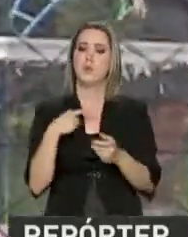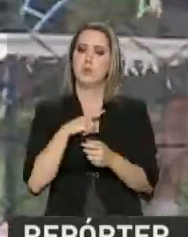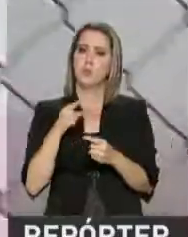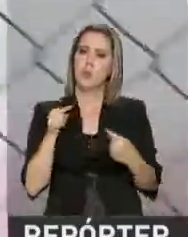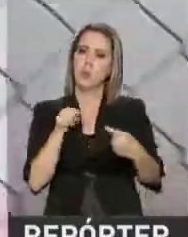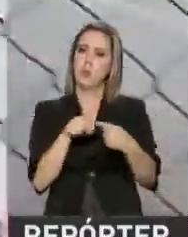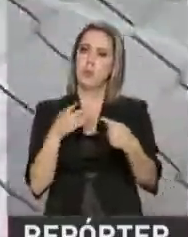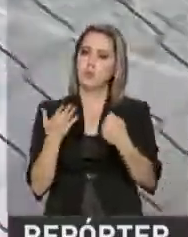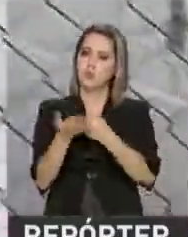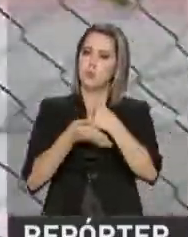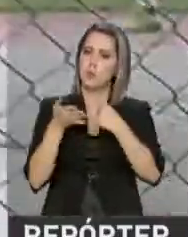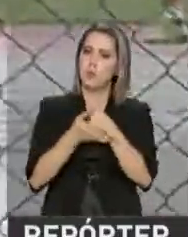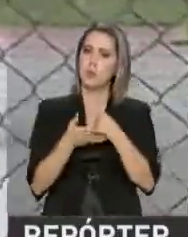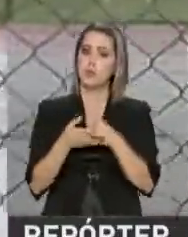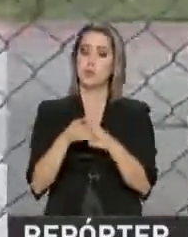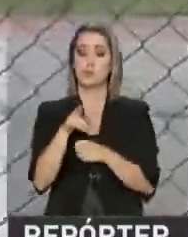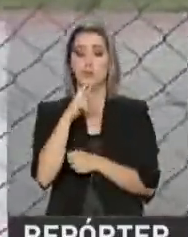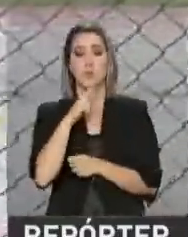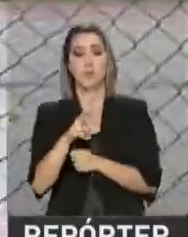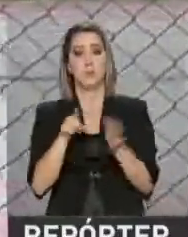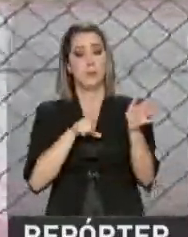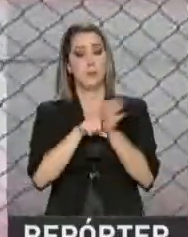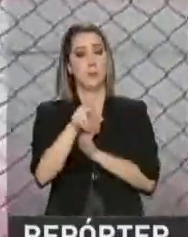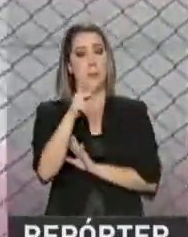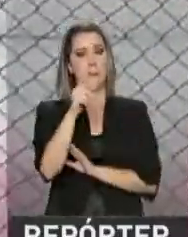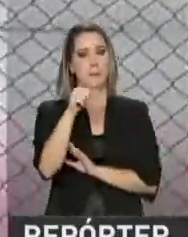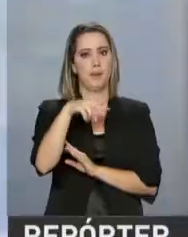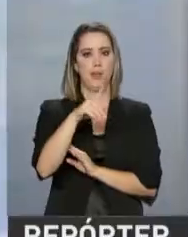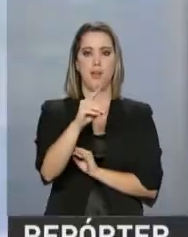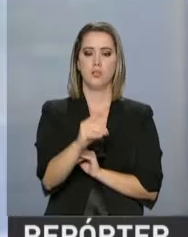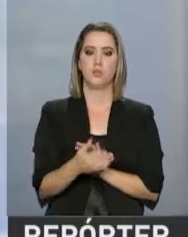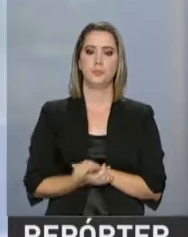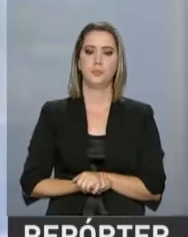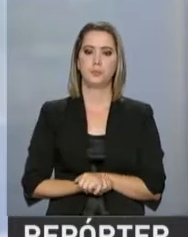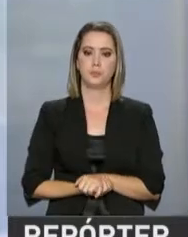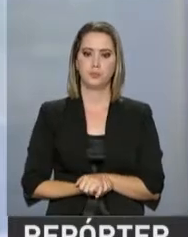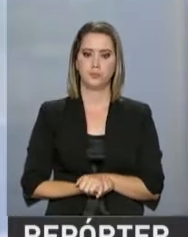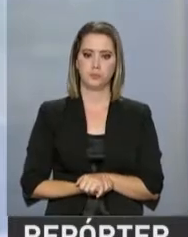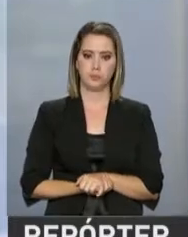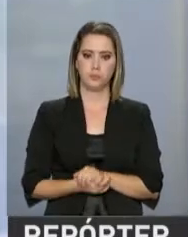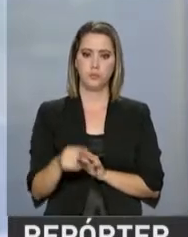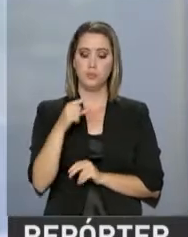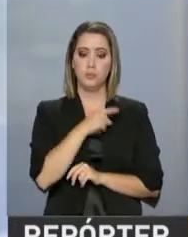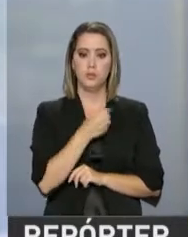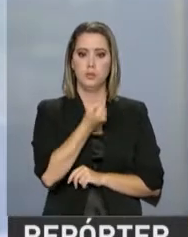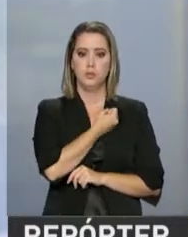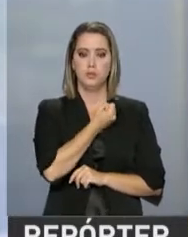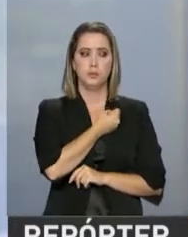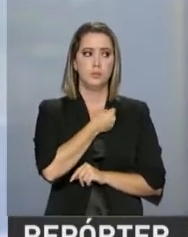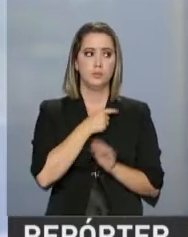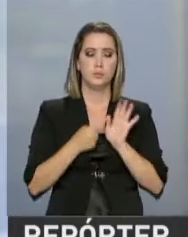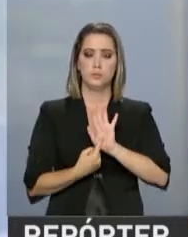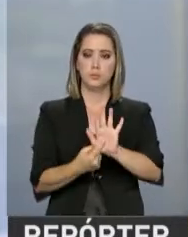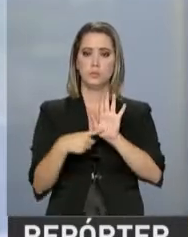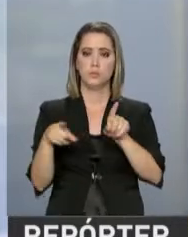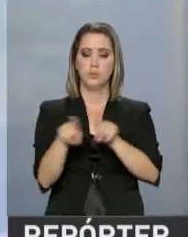como base os resultados da PNAD sobre atividades físicas. Esses dados serão processados,